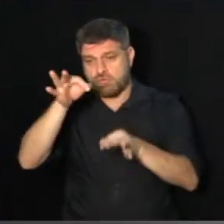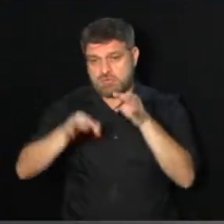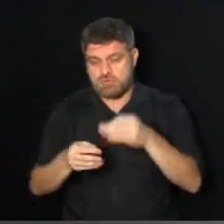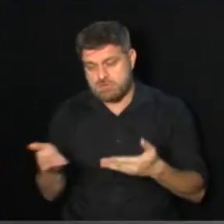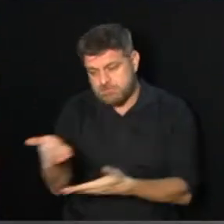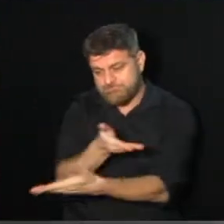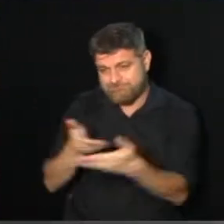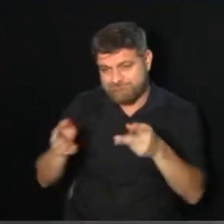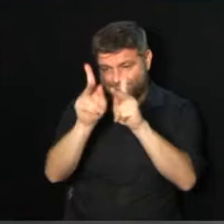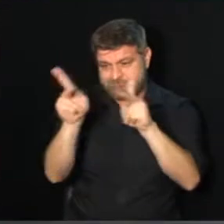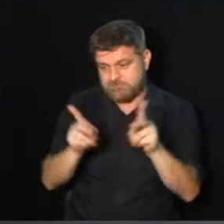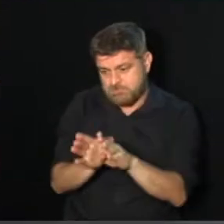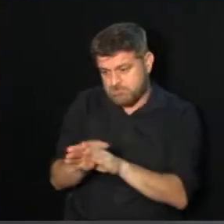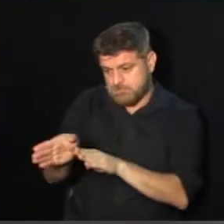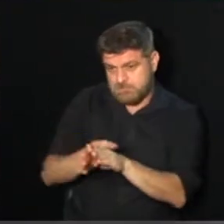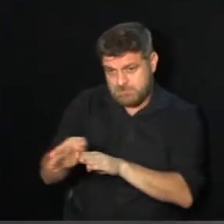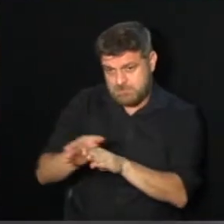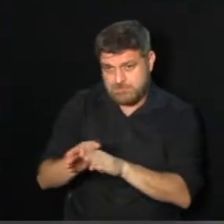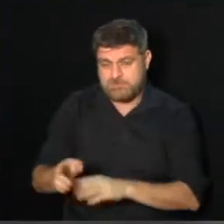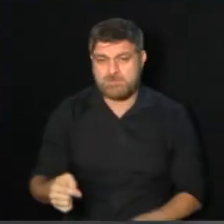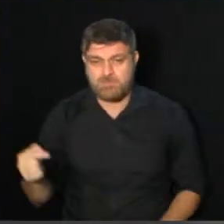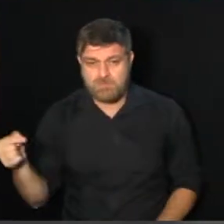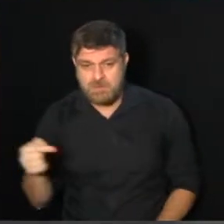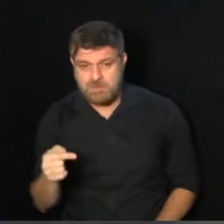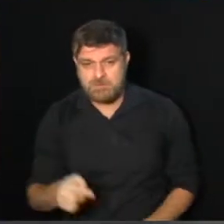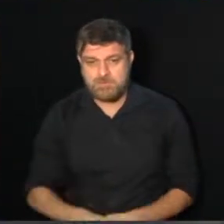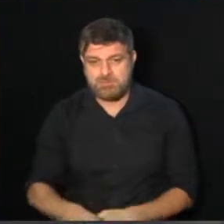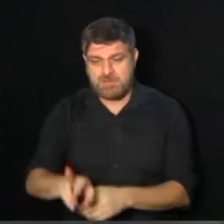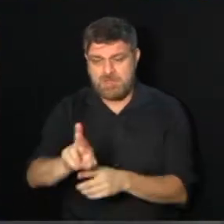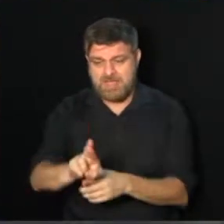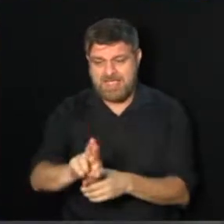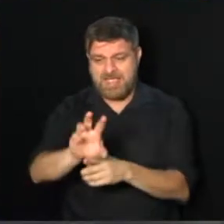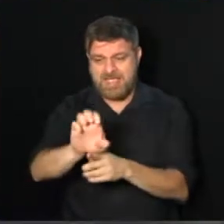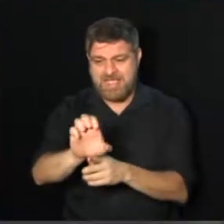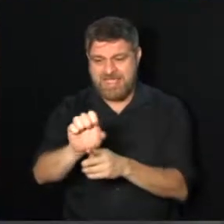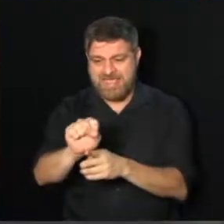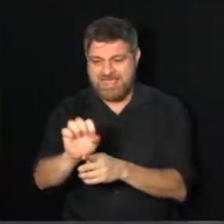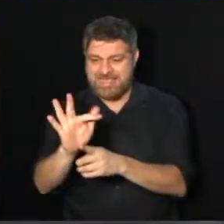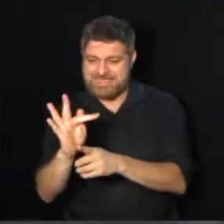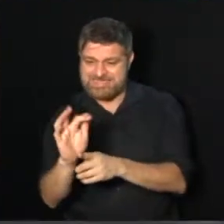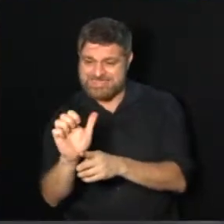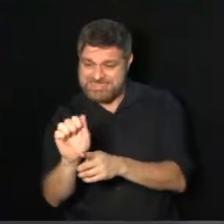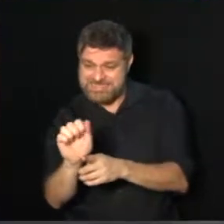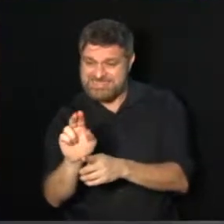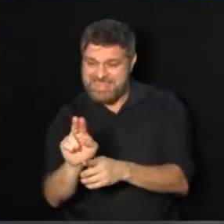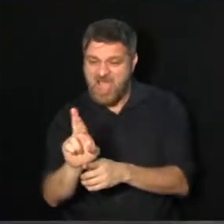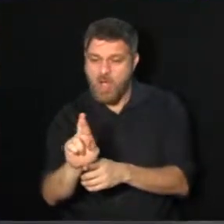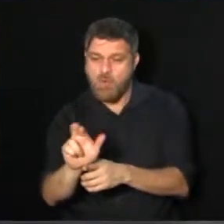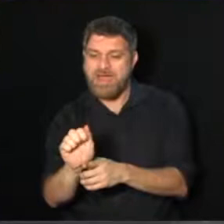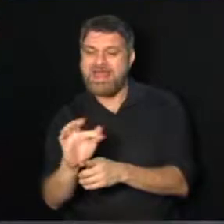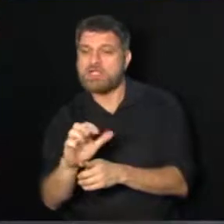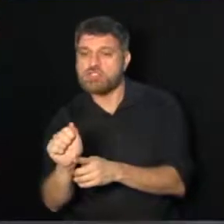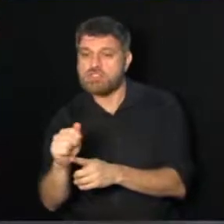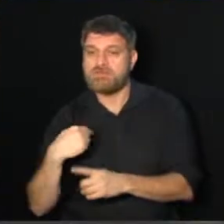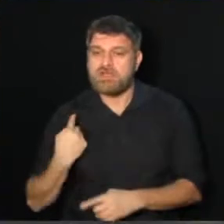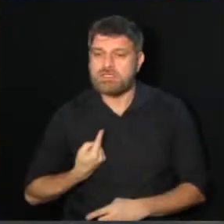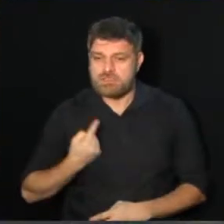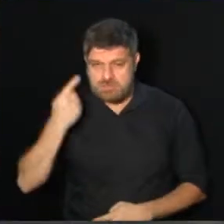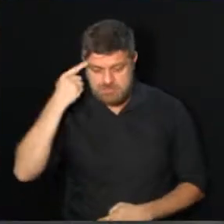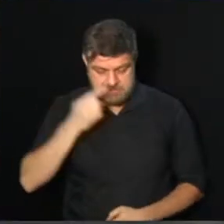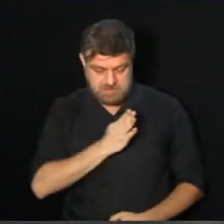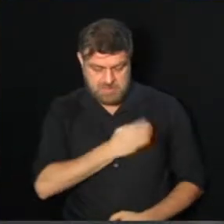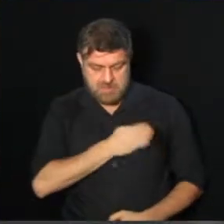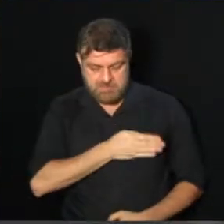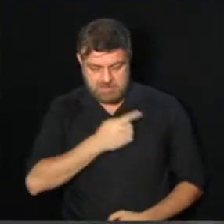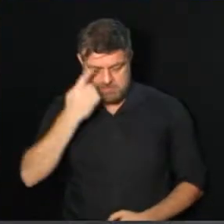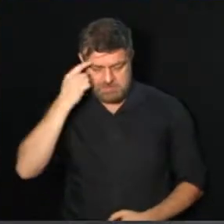restaurativa, o movimento que vem dentro da Secretaria Municipal de Educação é do coração para a mente e da